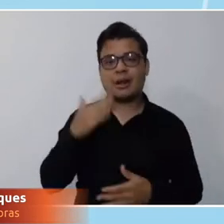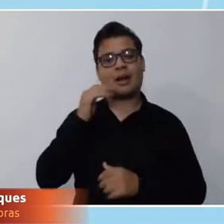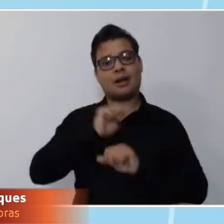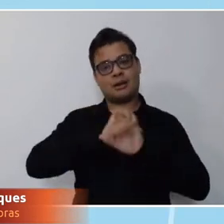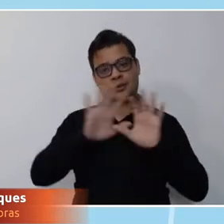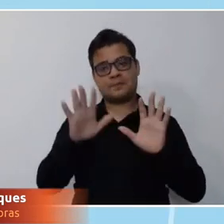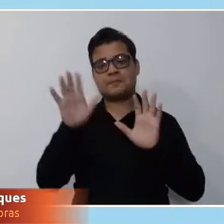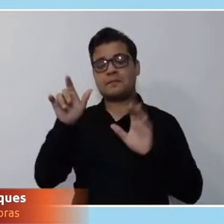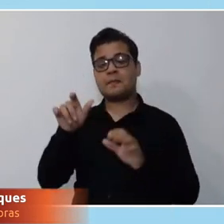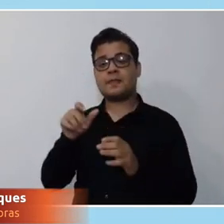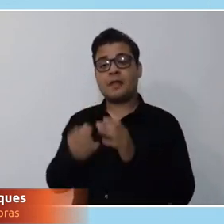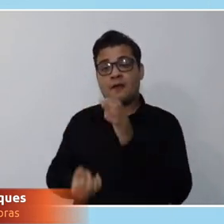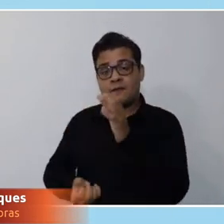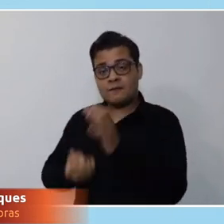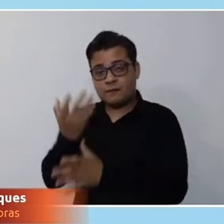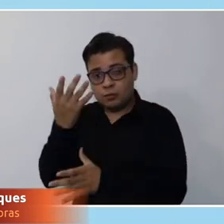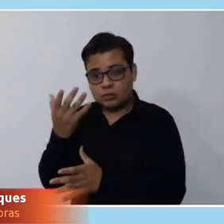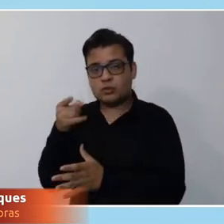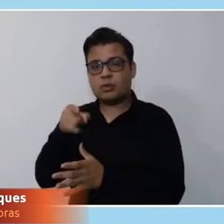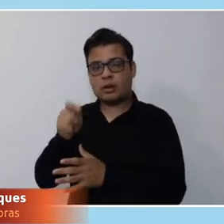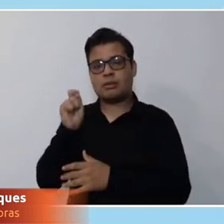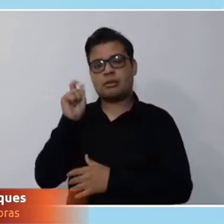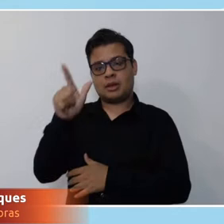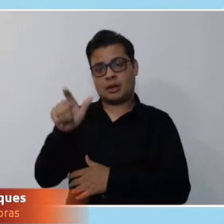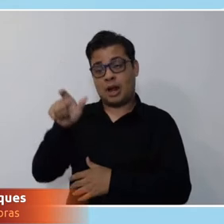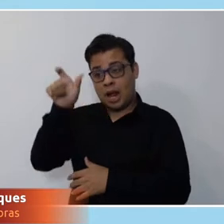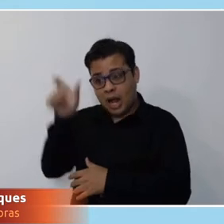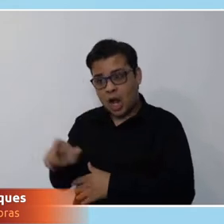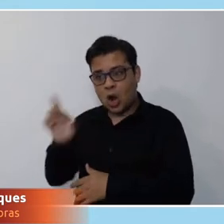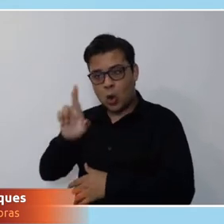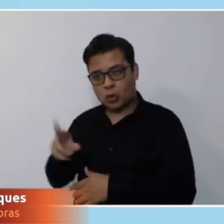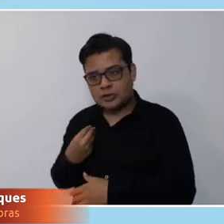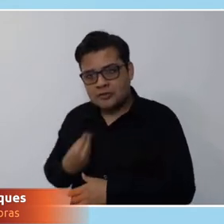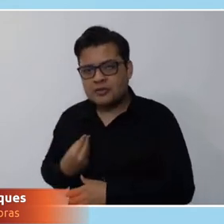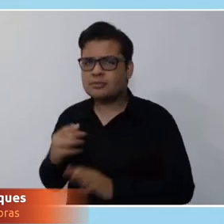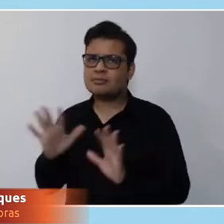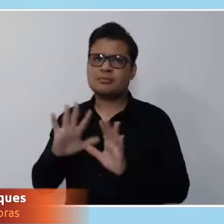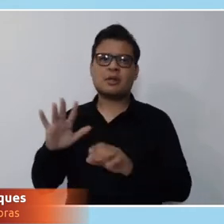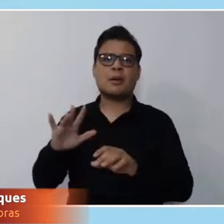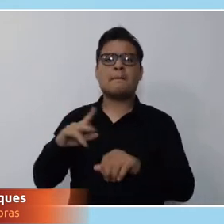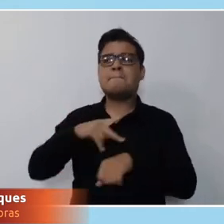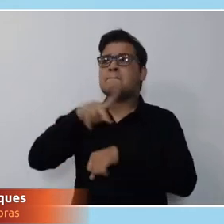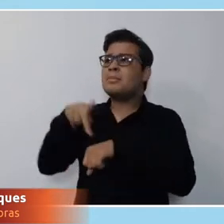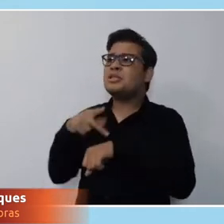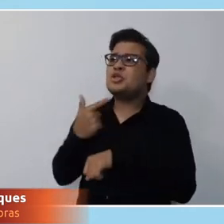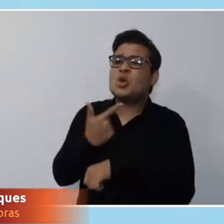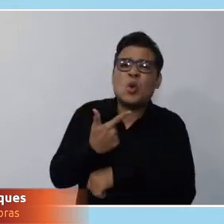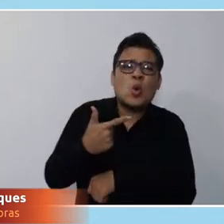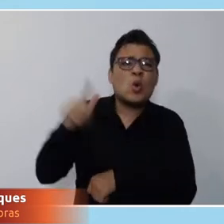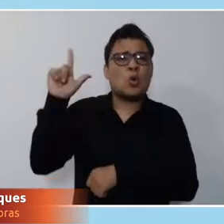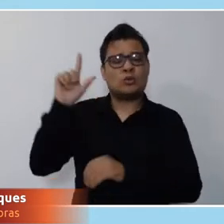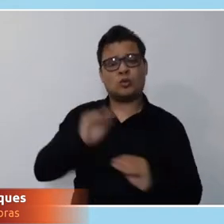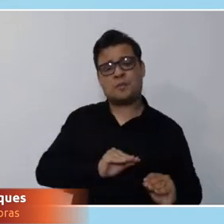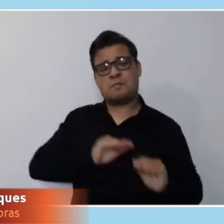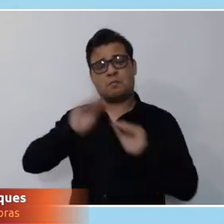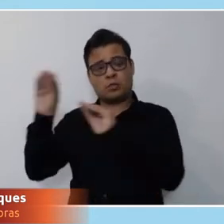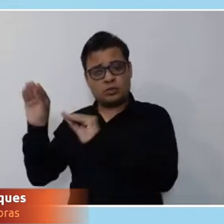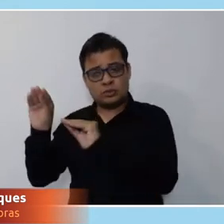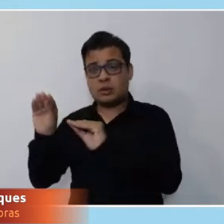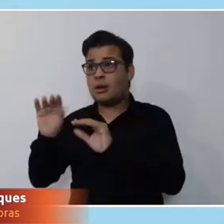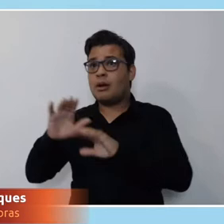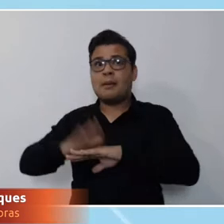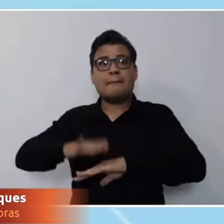Telegram agora não estão na Rússia, eles estão no Oriente Médio, estão vivendo em outro país que não é a Rússia, então fica mais complicado ainda. Daí